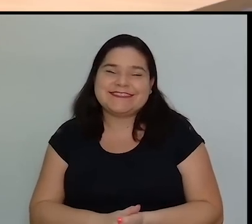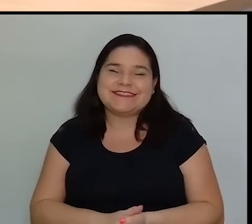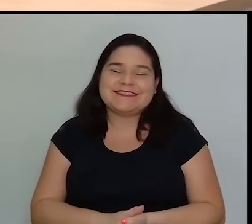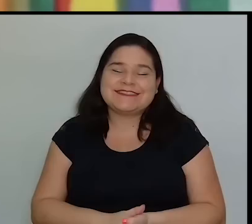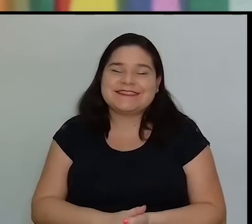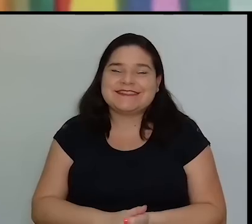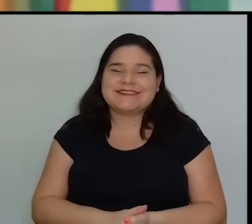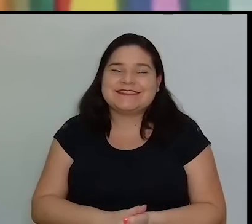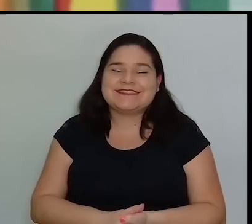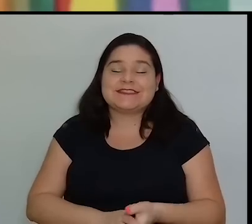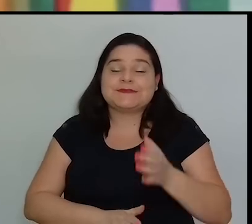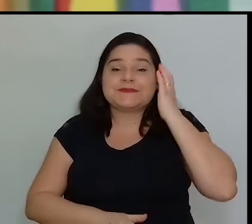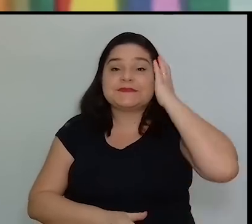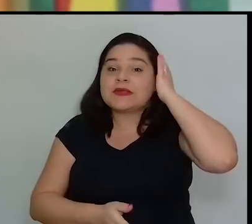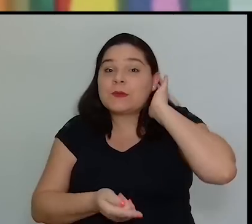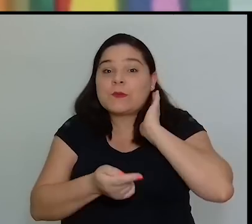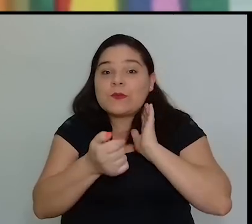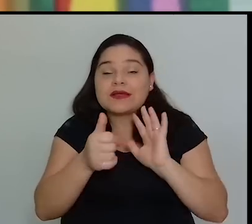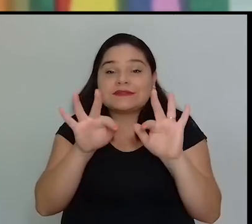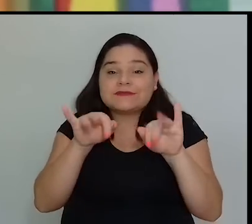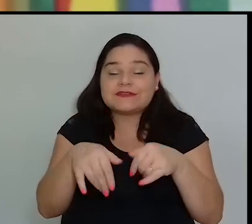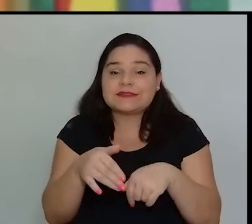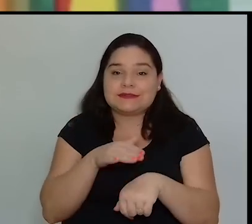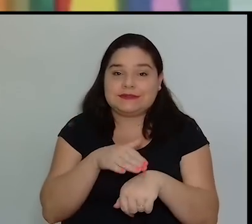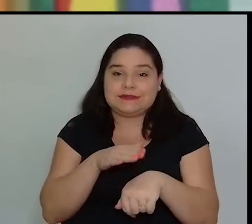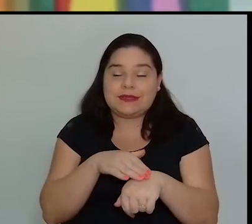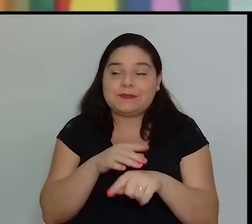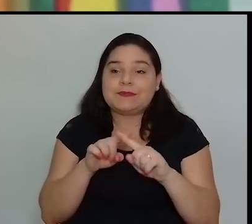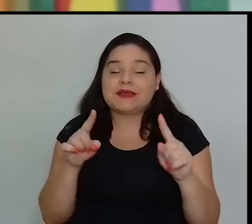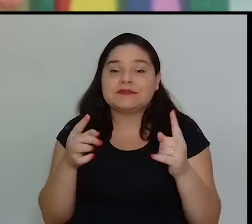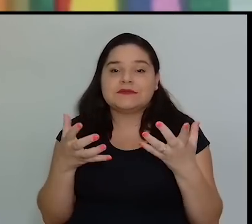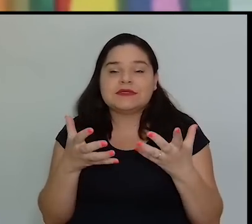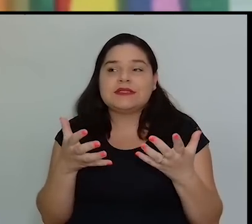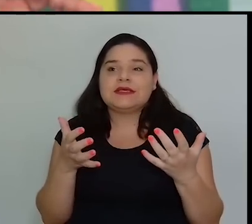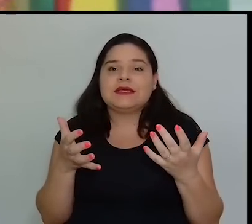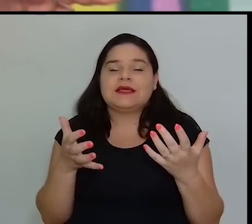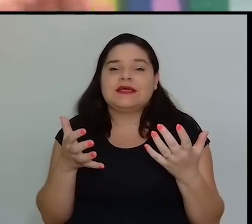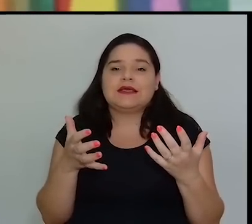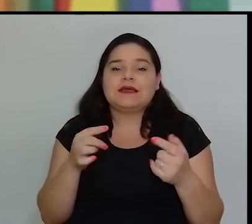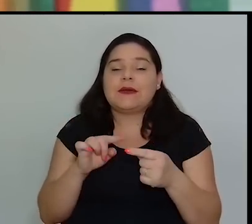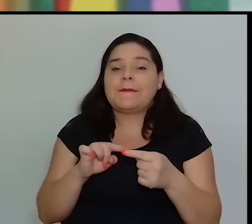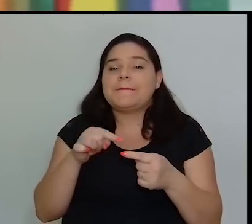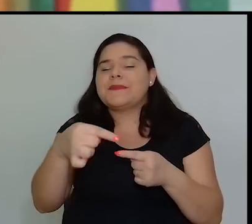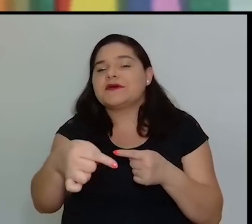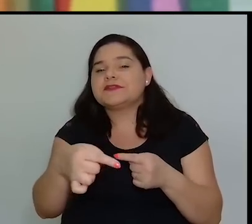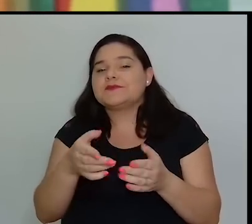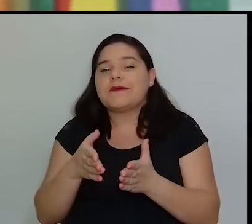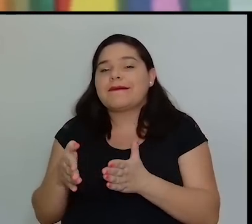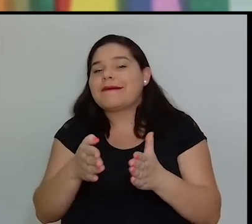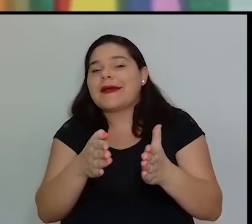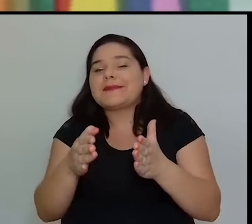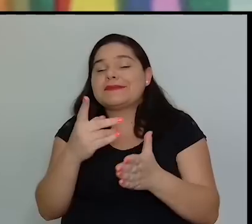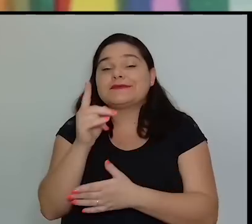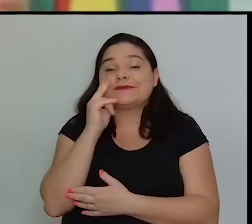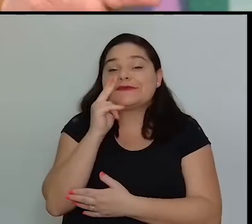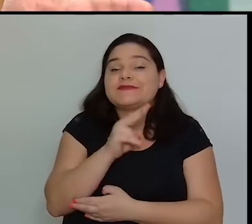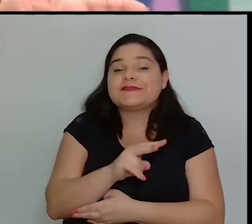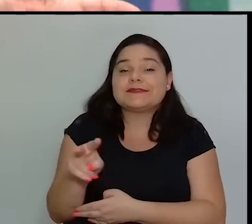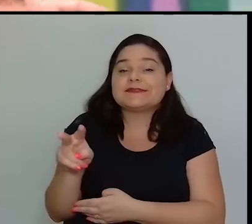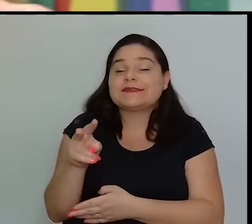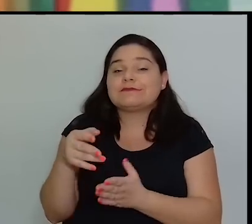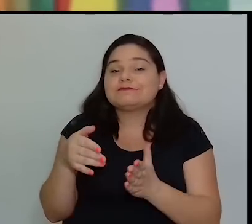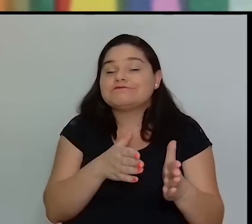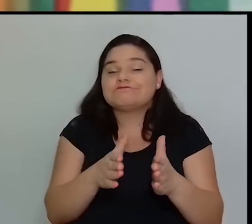a gente tá quase acabando nosso tempo aqui Mas qual que é o próximo passo aqui Celso no seu na sua